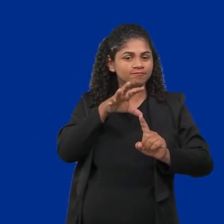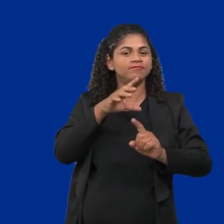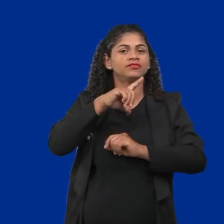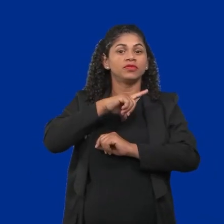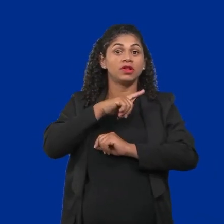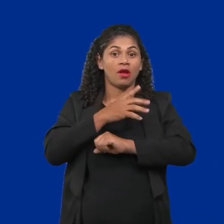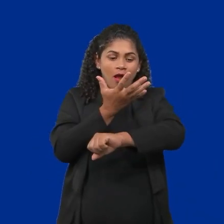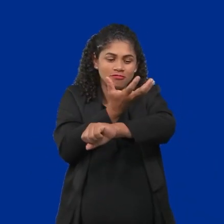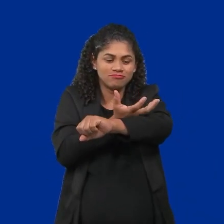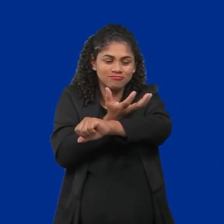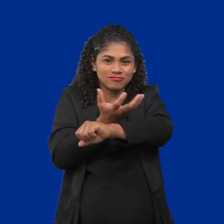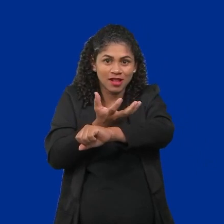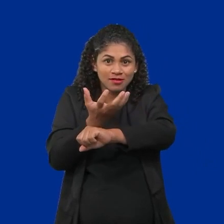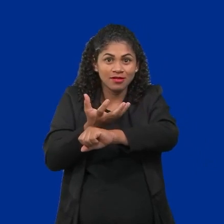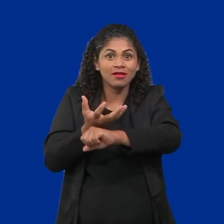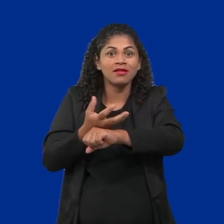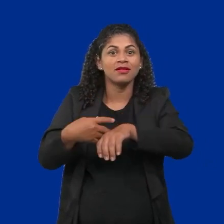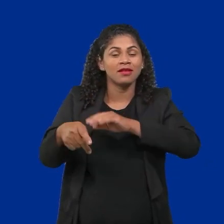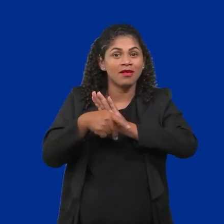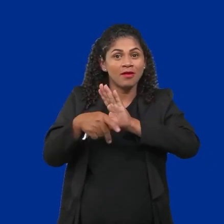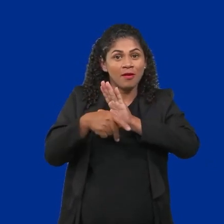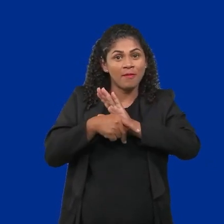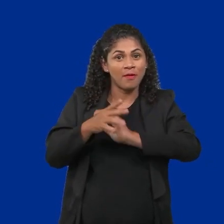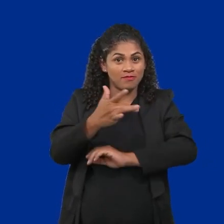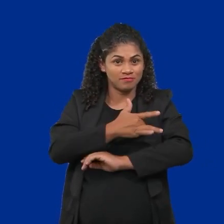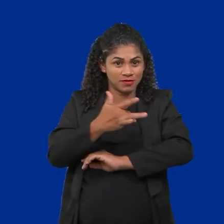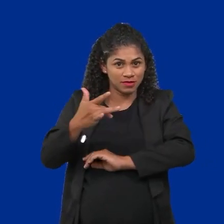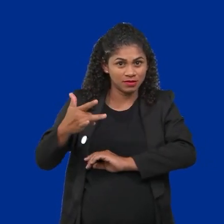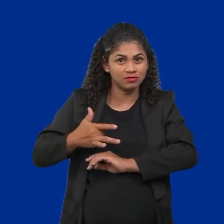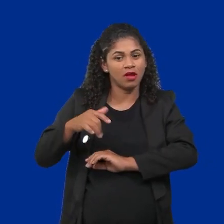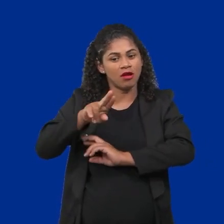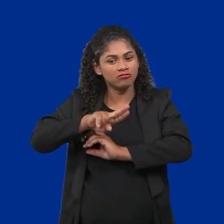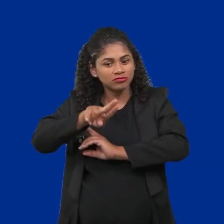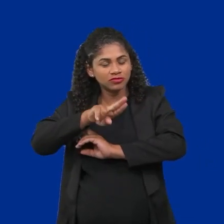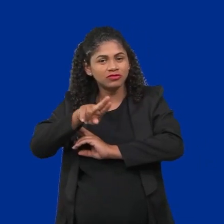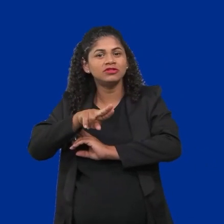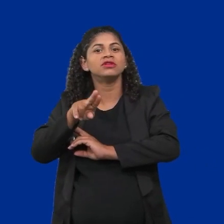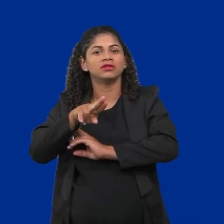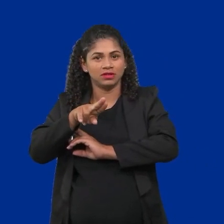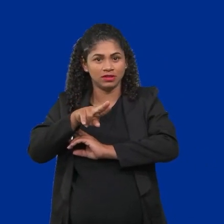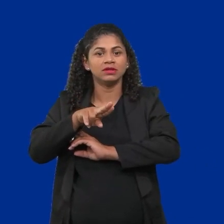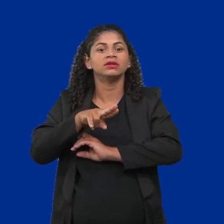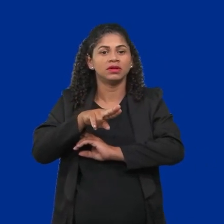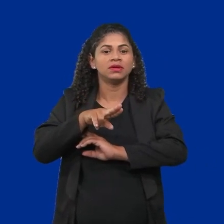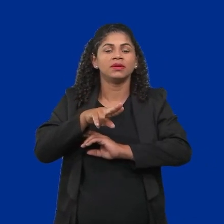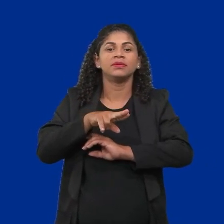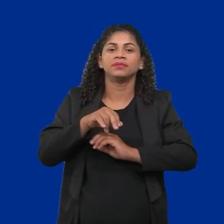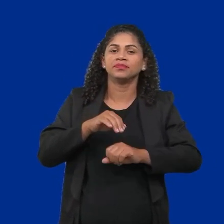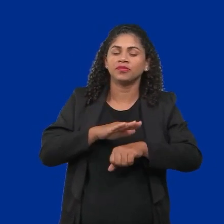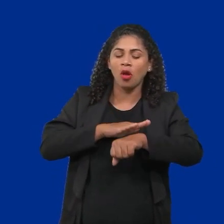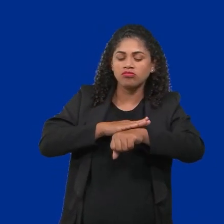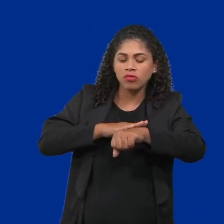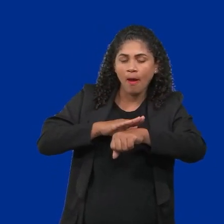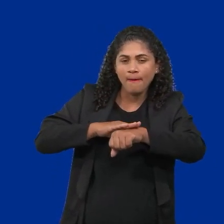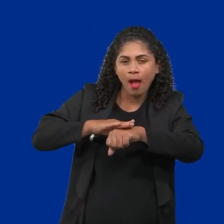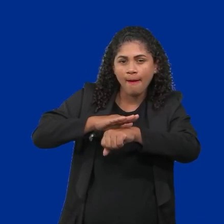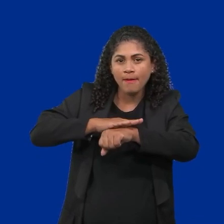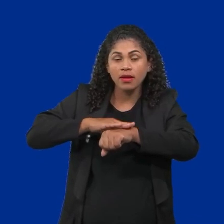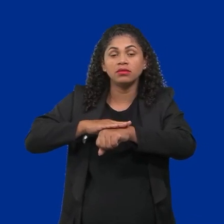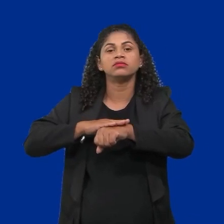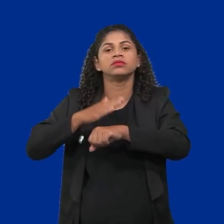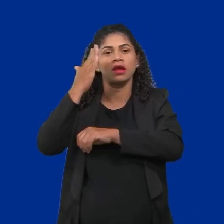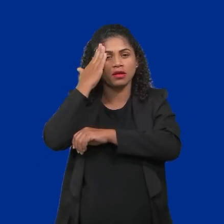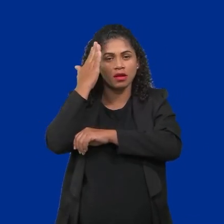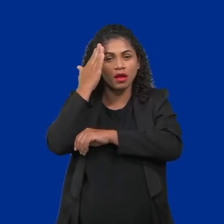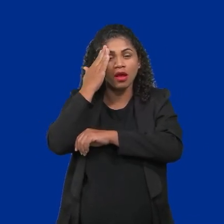das plantas medicinais, como a extração de princípios ativos, né, que seria a fitoterapia. Então, a gente sabe ali que os índios, eles